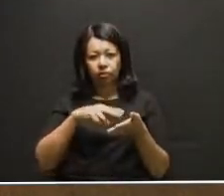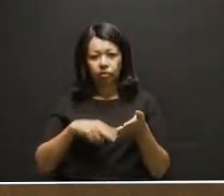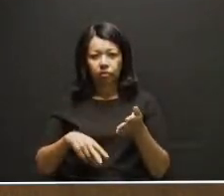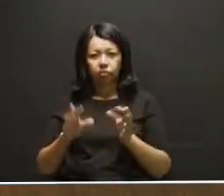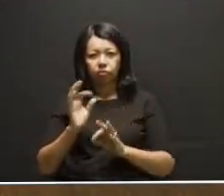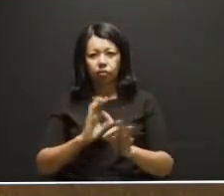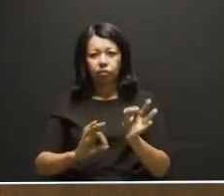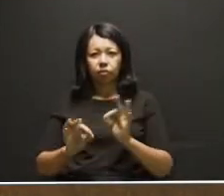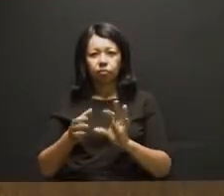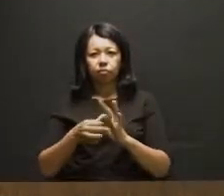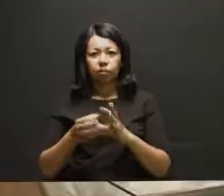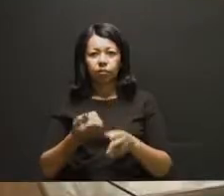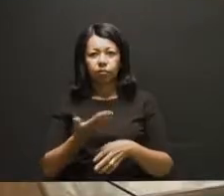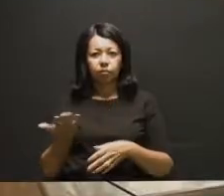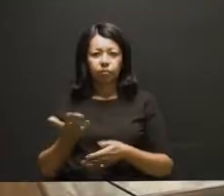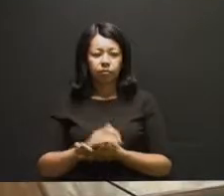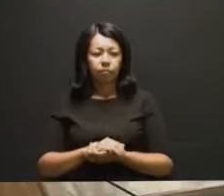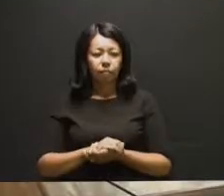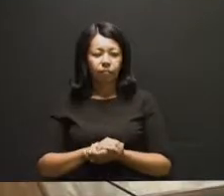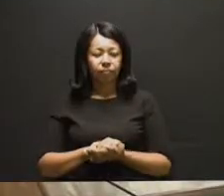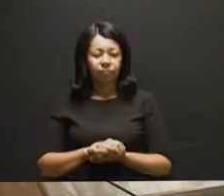do projeto foi ampliado